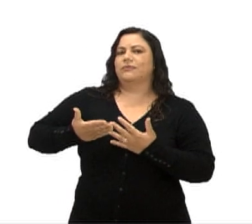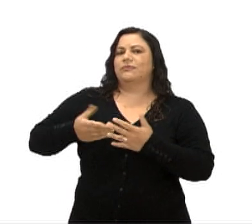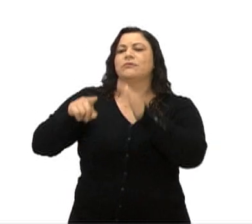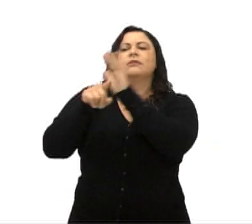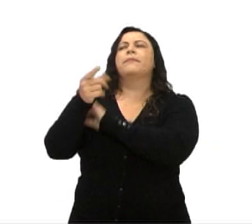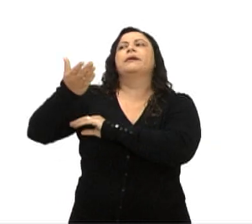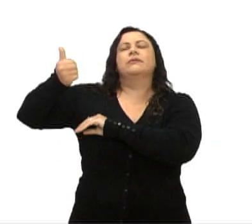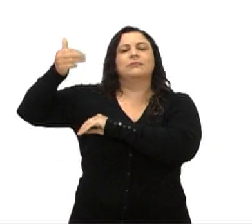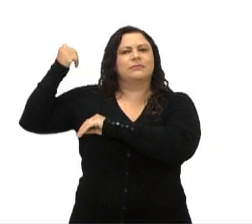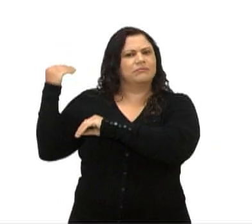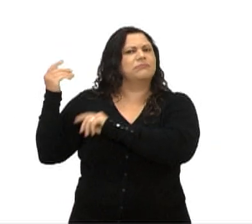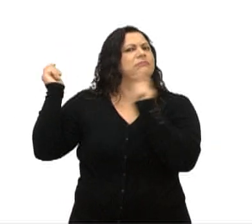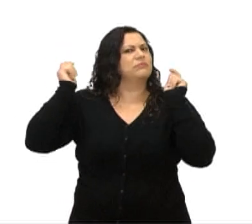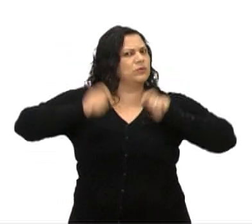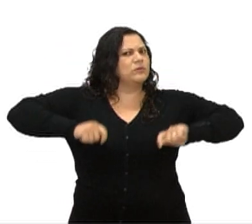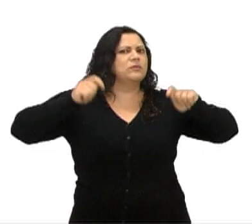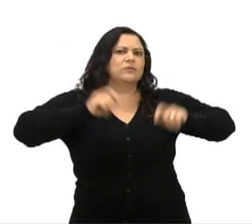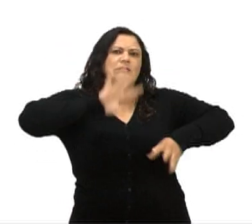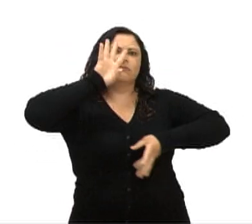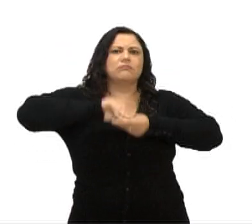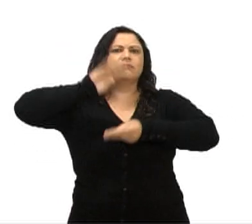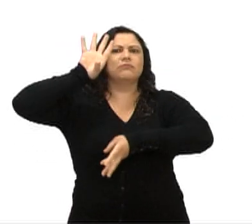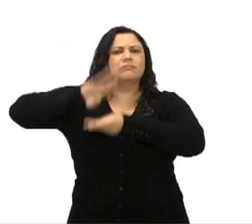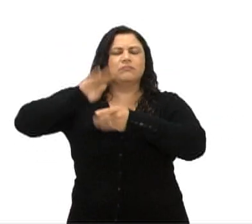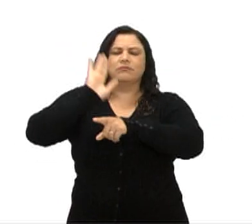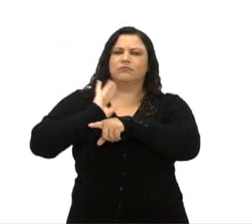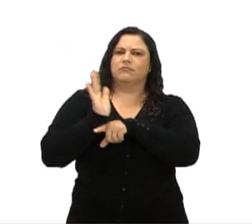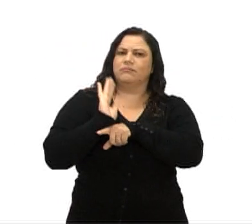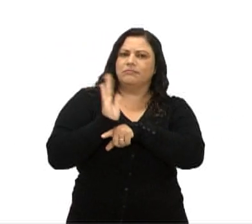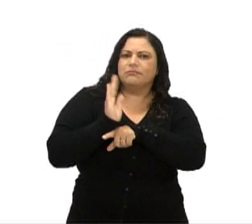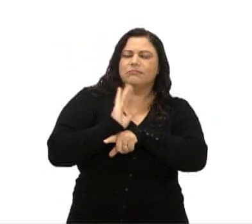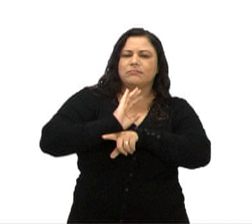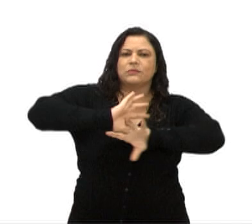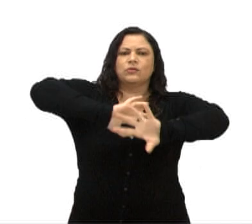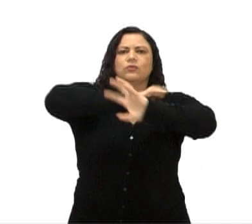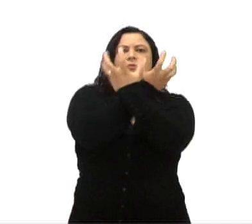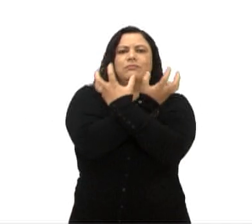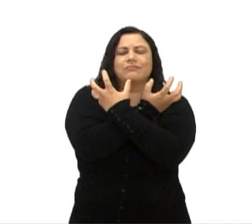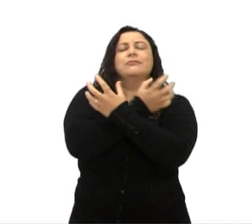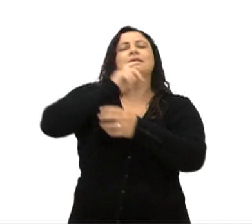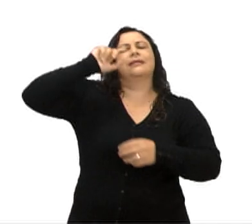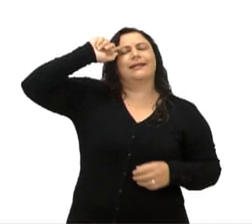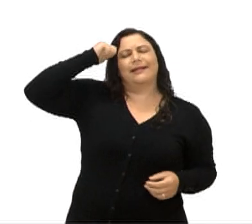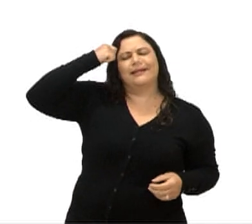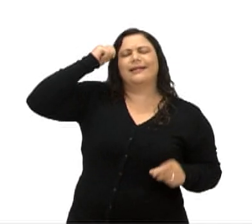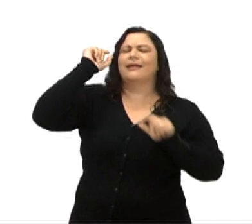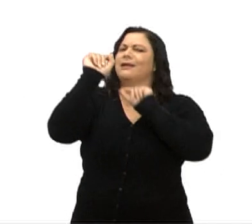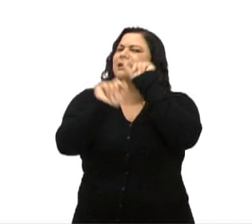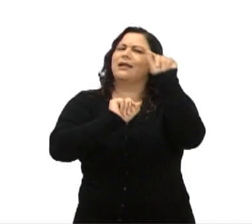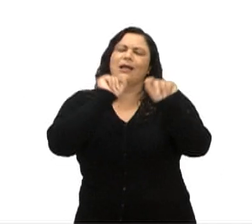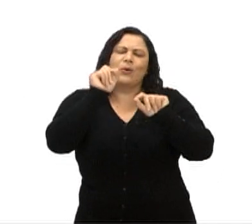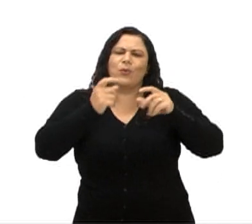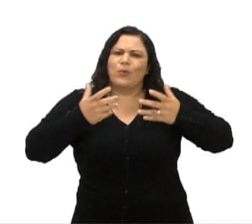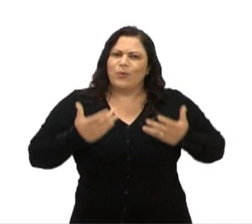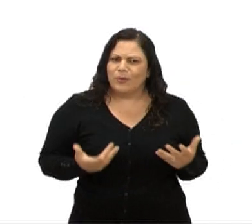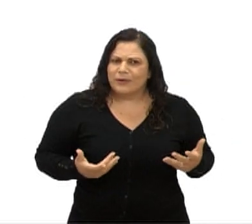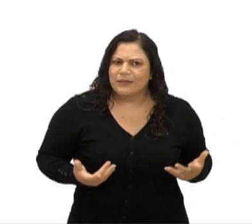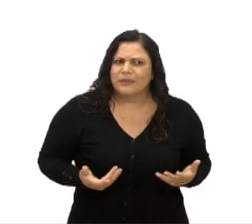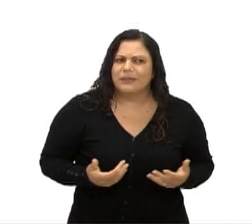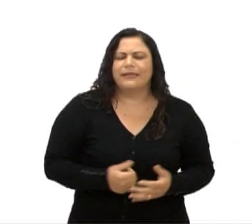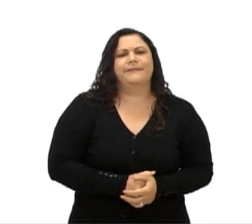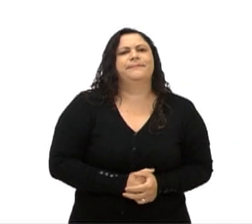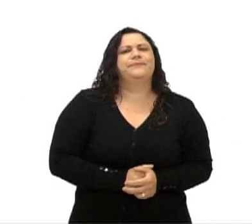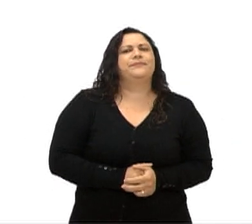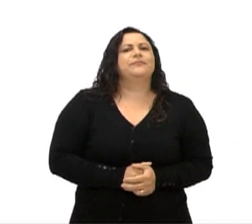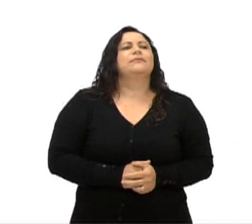é possível dizer que a resenha do filme Pantera Negra é o quê, meus amigos? Nós já dissemos no início da aula, mas eu quero reforçar, quero ver